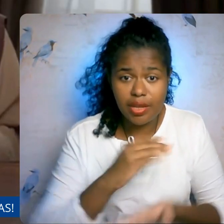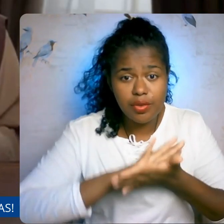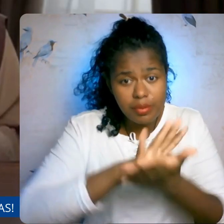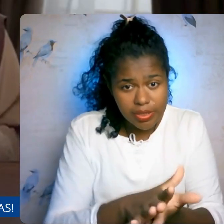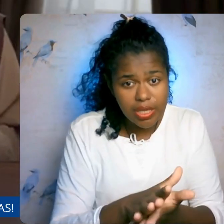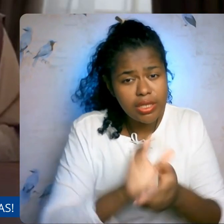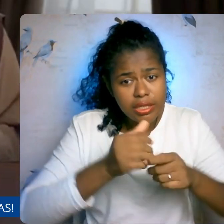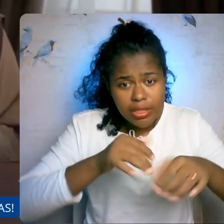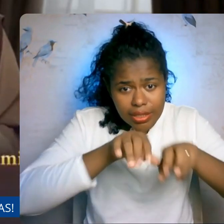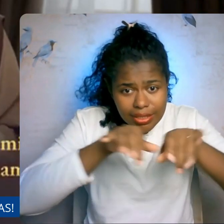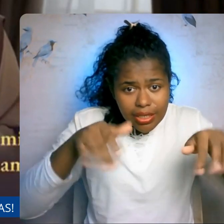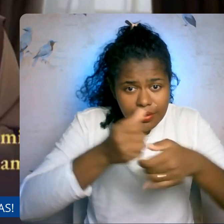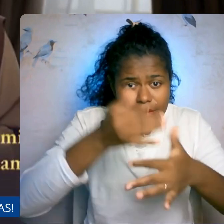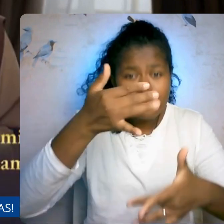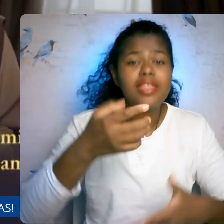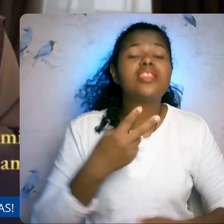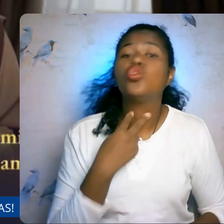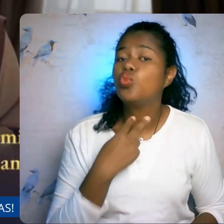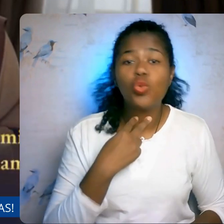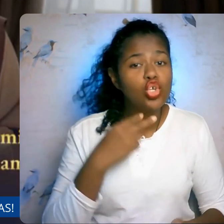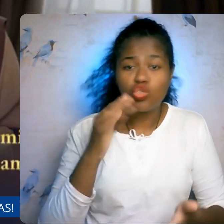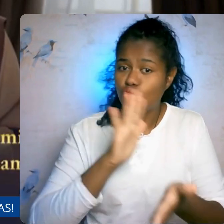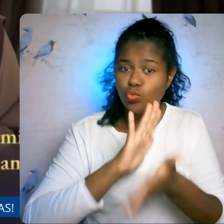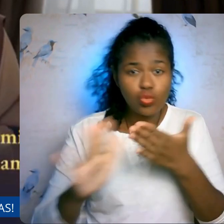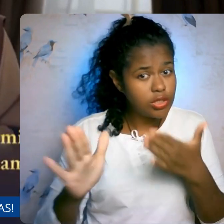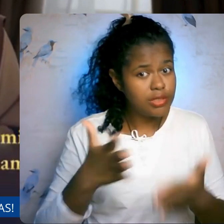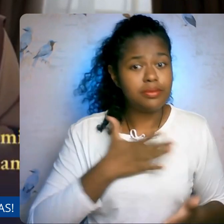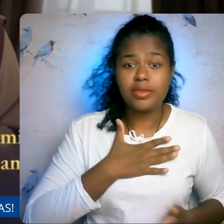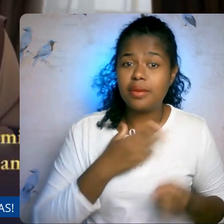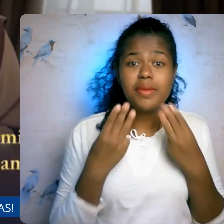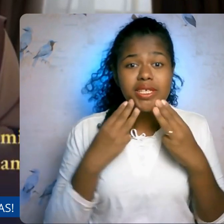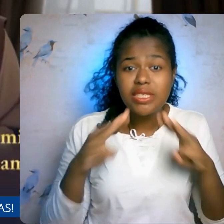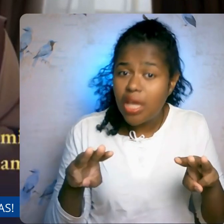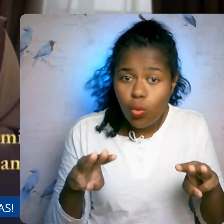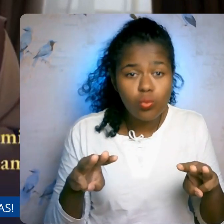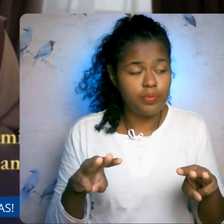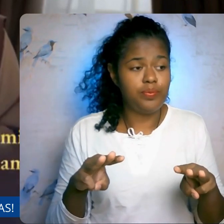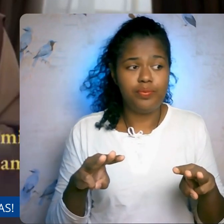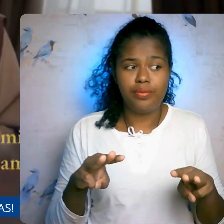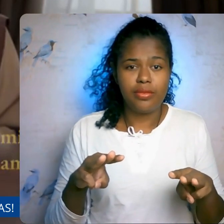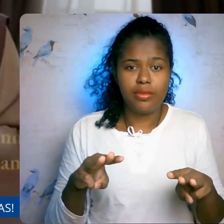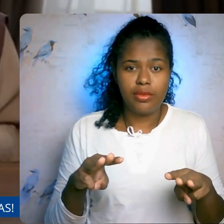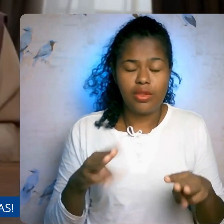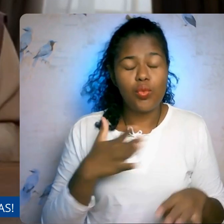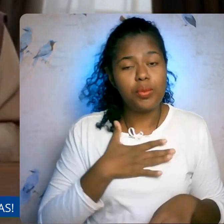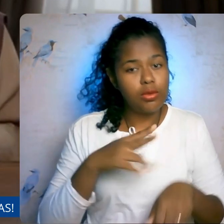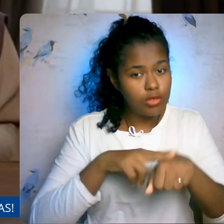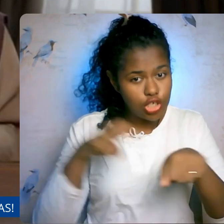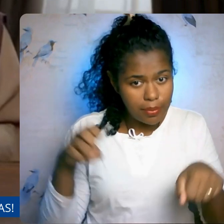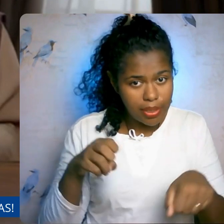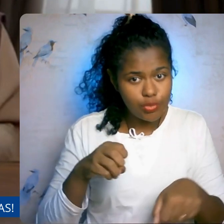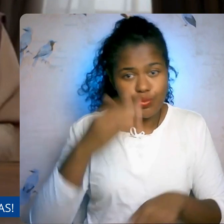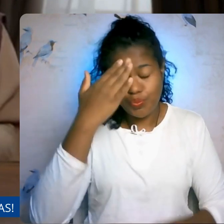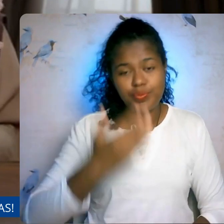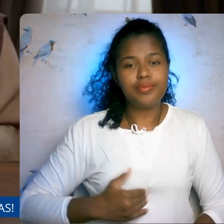nos comentários, eu não posso fugir da minha missão. Eu não posso fugir do meu chamado. Em nome do